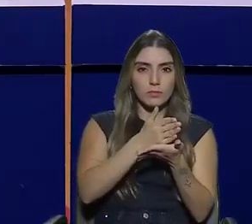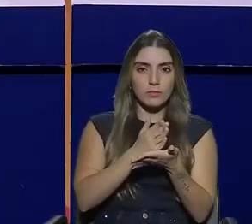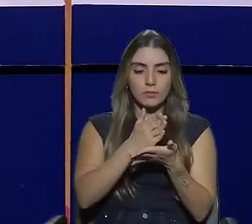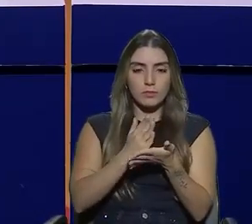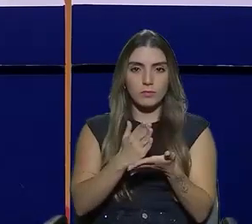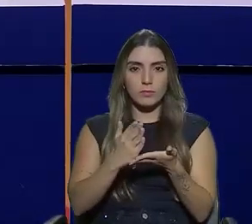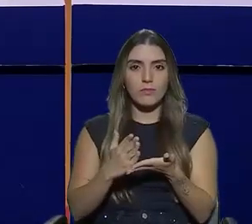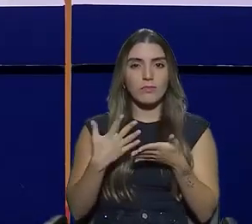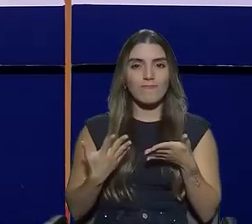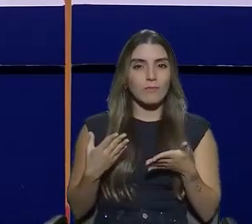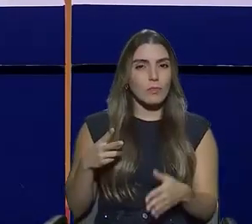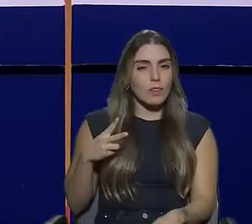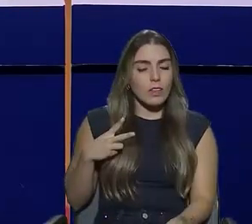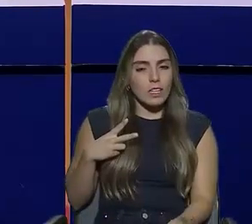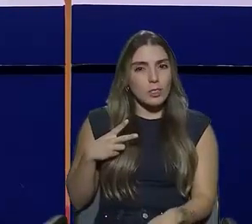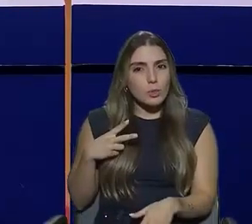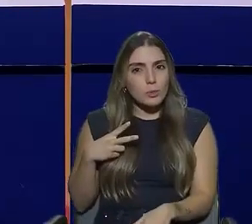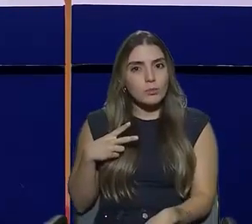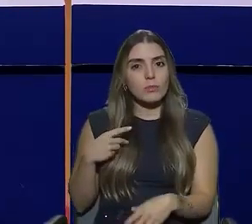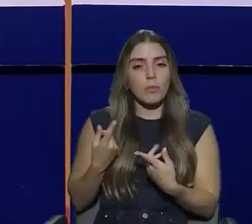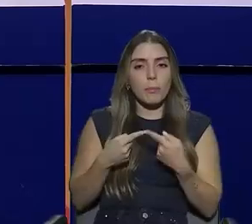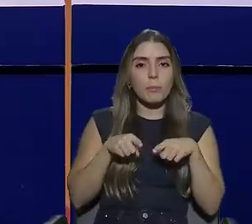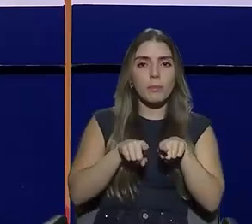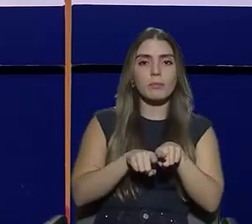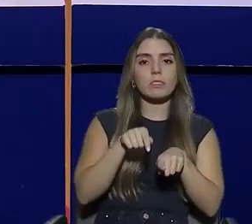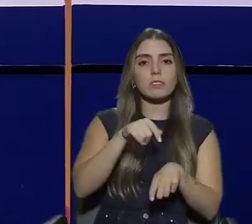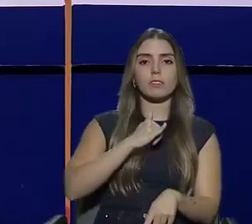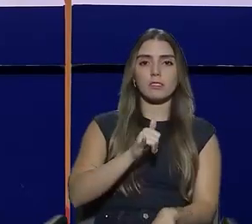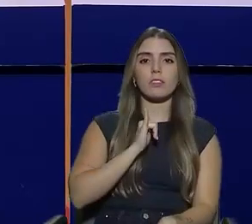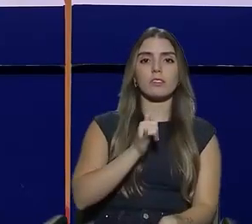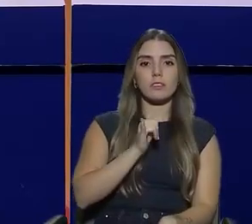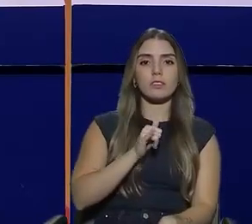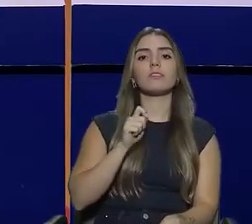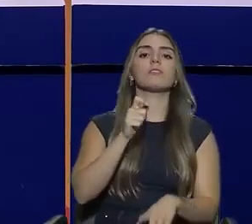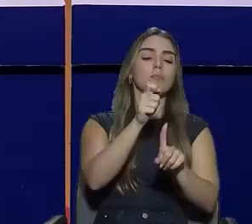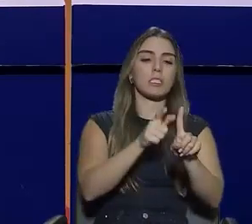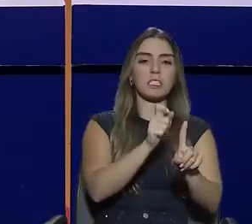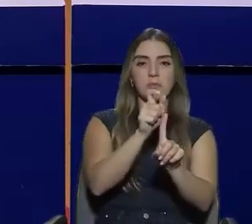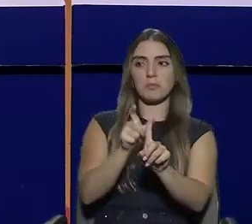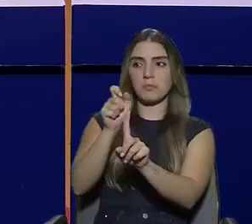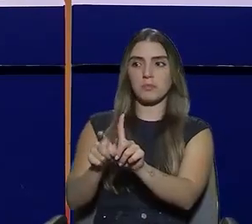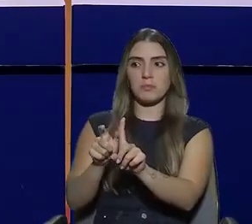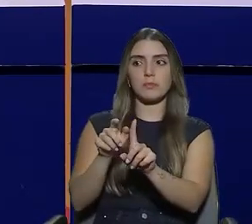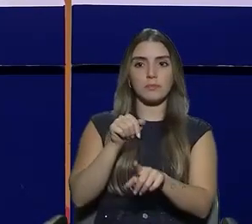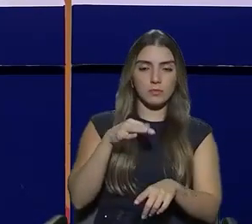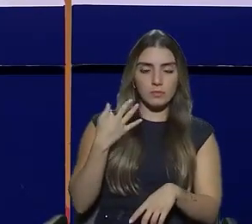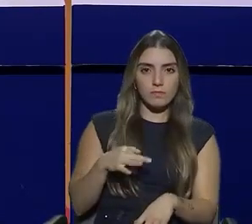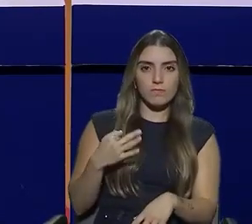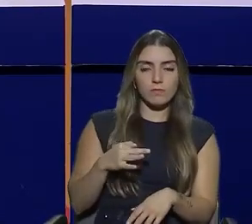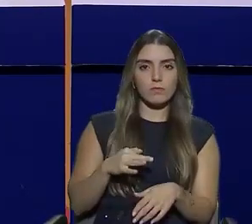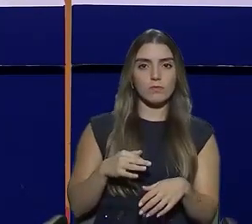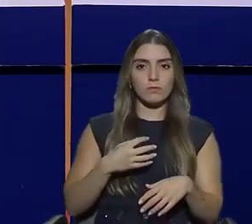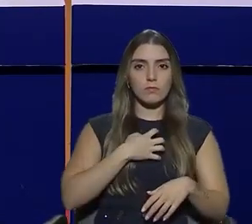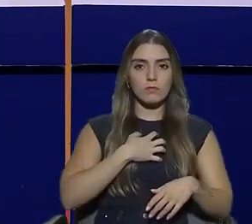algo muito íntimo, que eu emprestei para a narradora, que eu emprestei para aqueles personagens que passariam por aquela dor, e